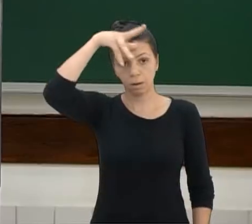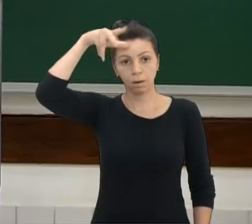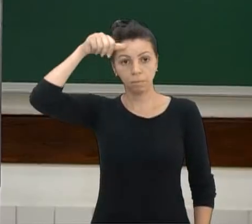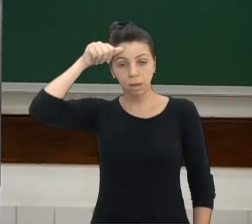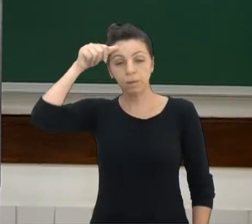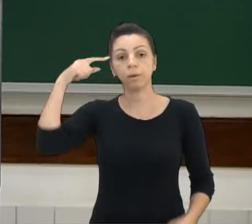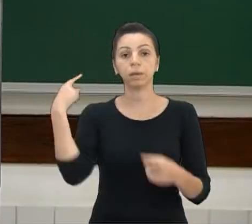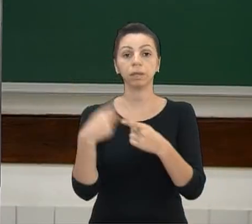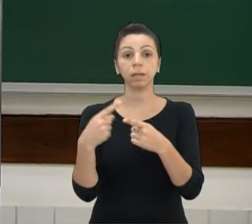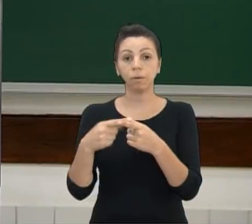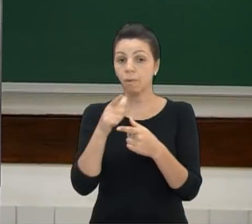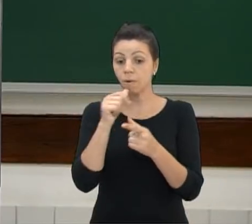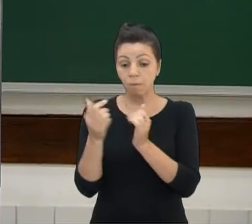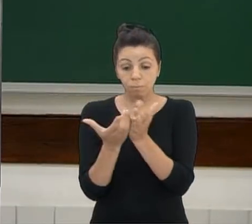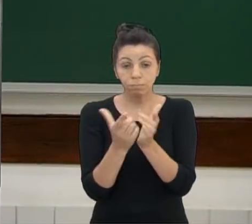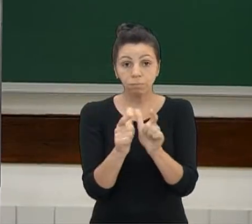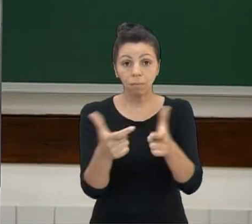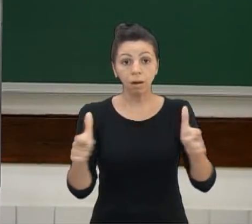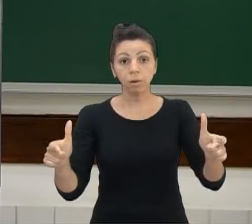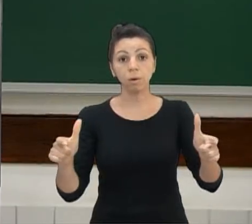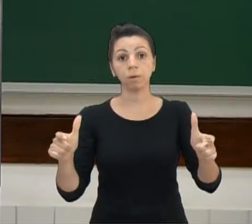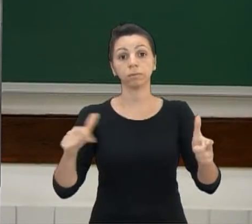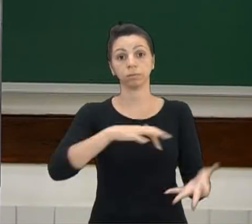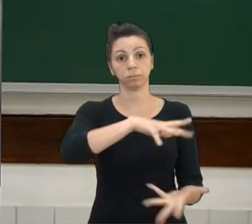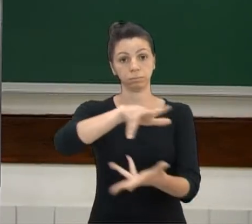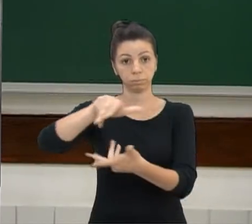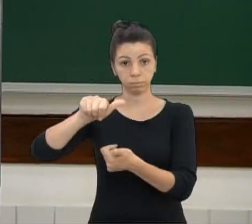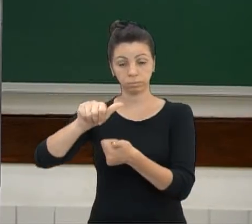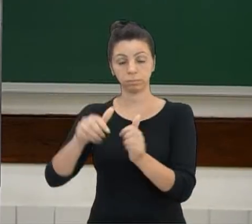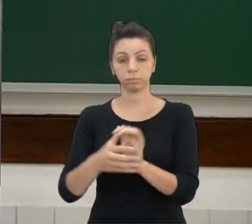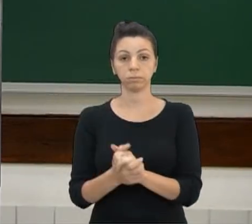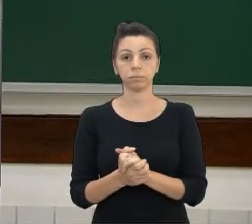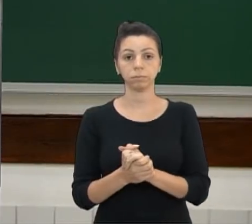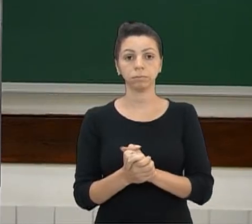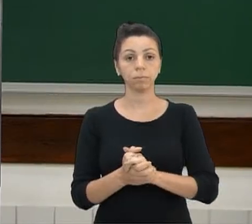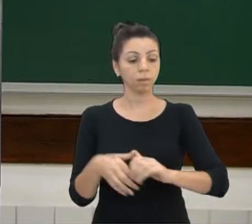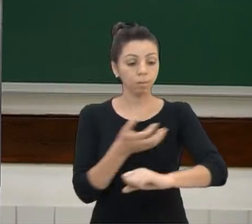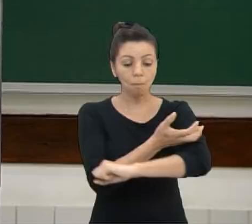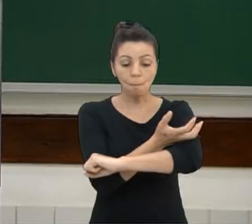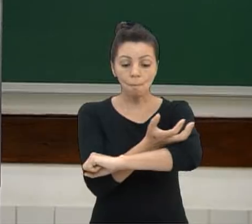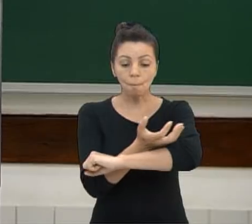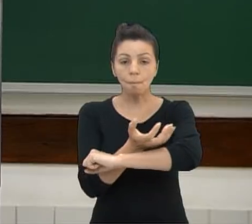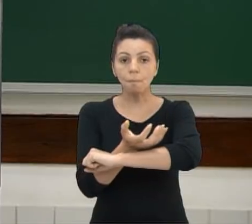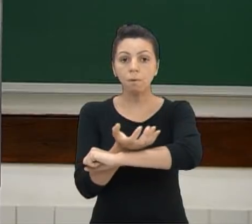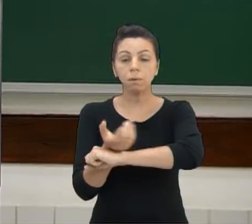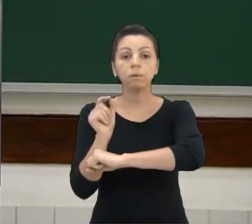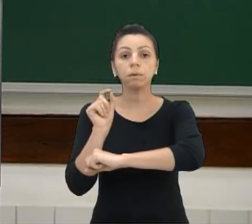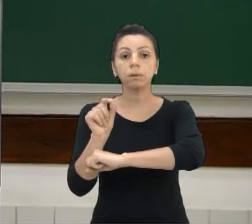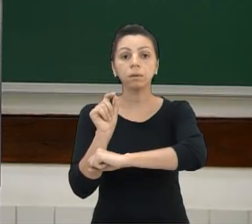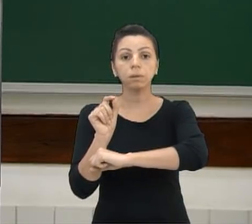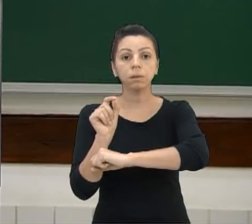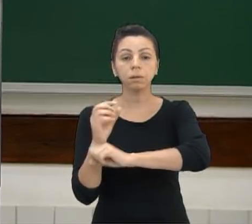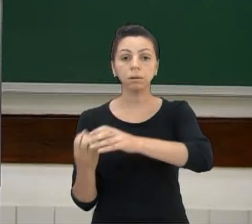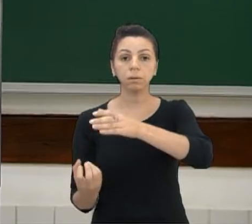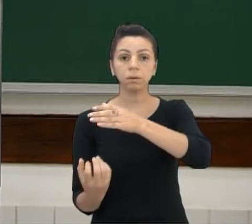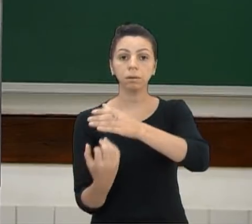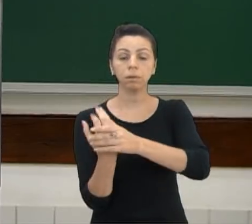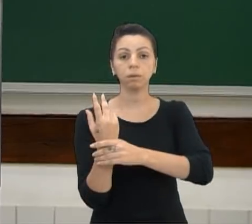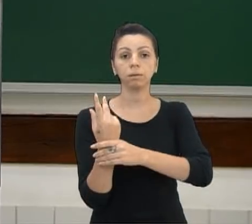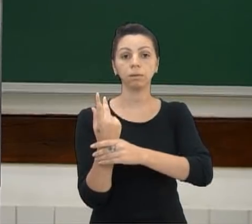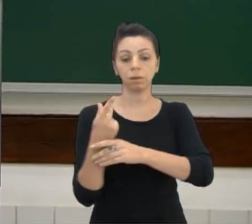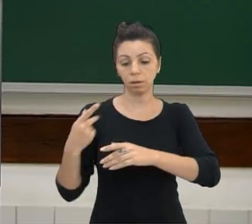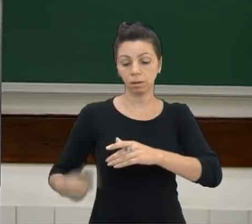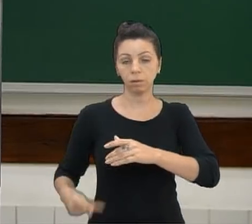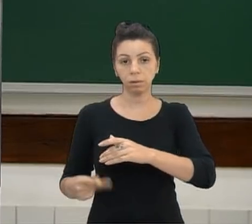em escudos cristalinos, nós estamos falando das formas de relevo que se formaram primeiro no nosso país, no